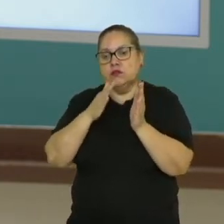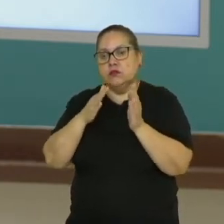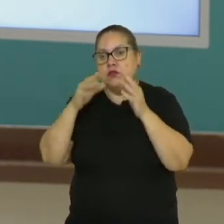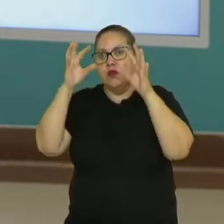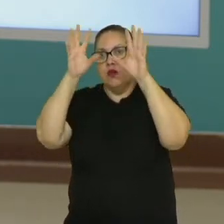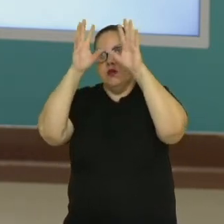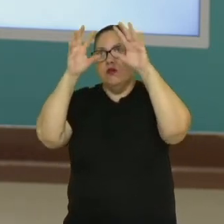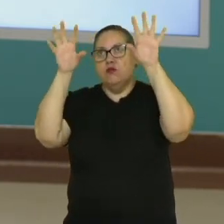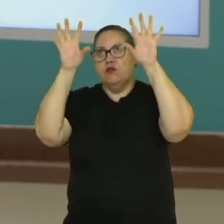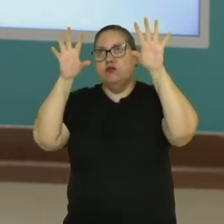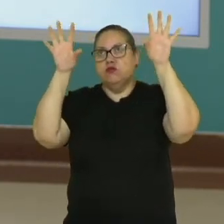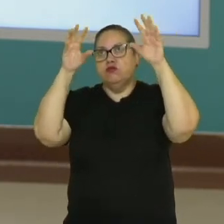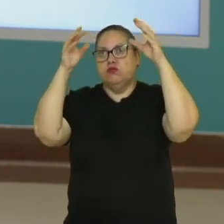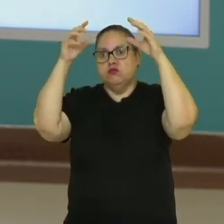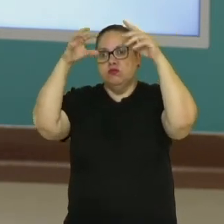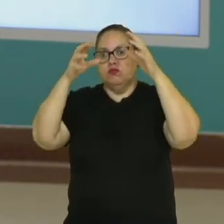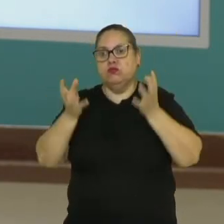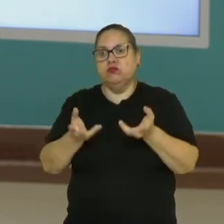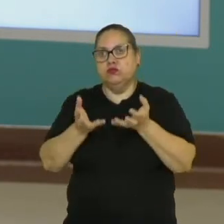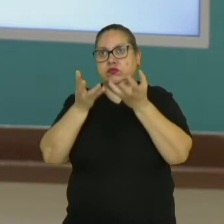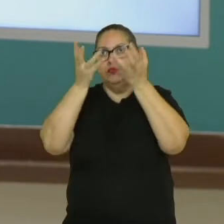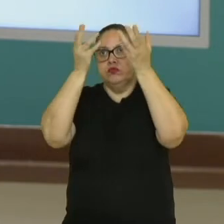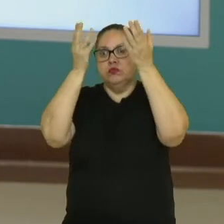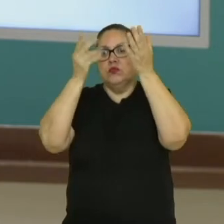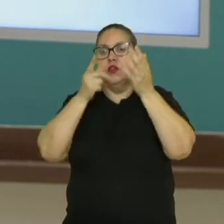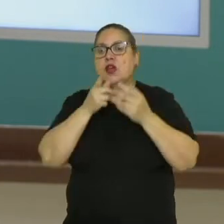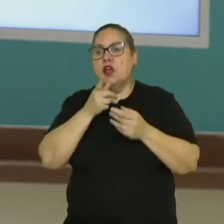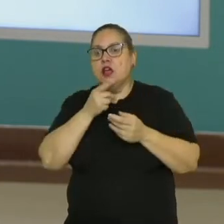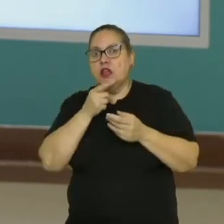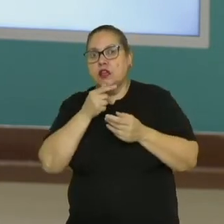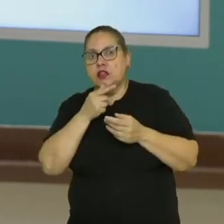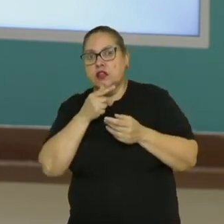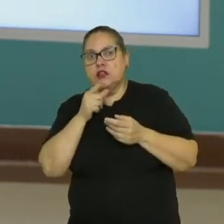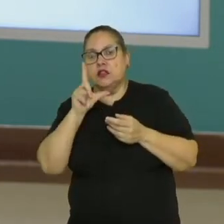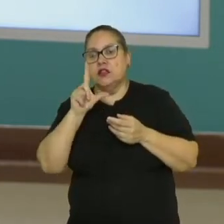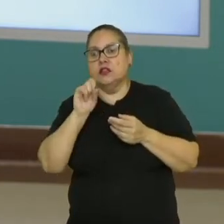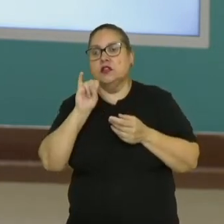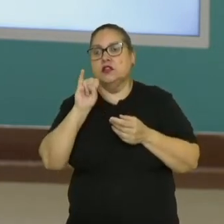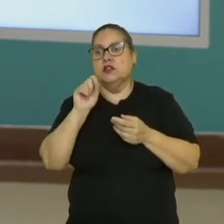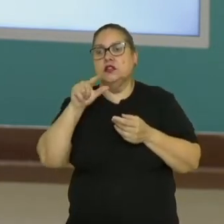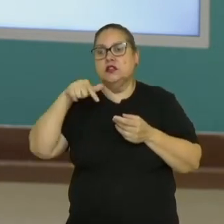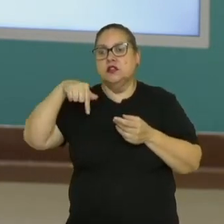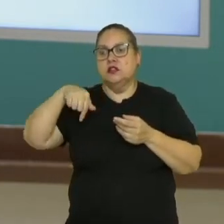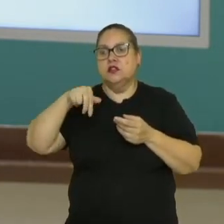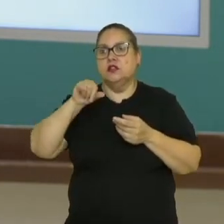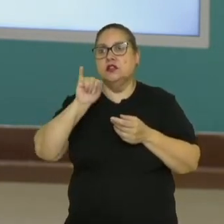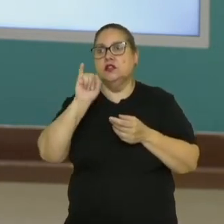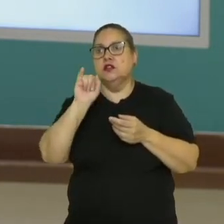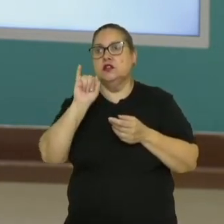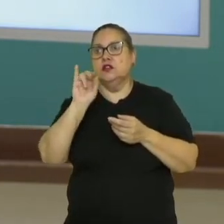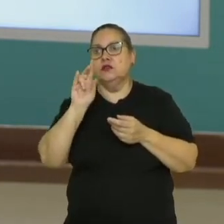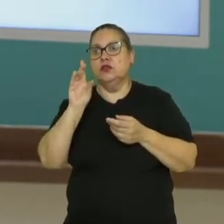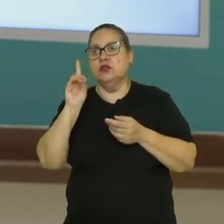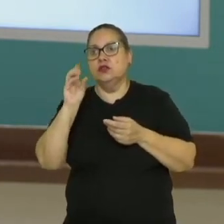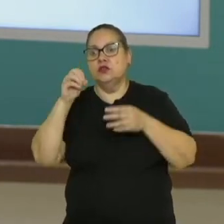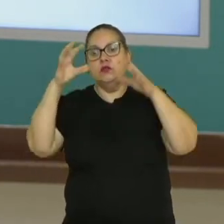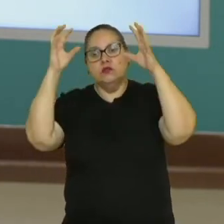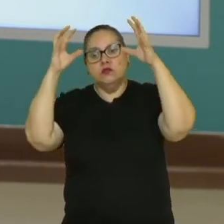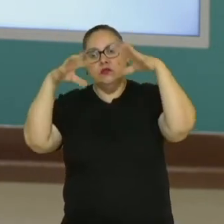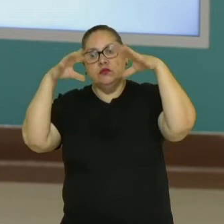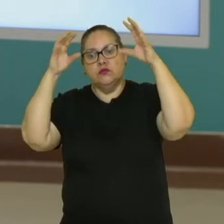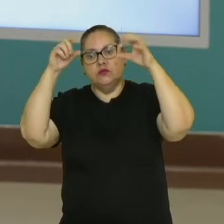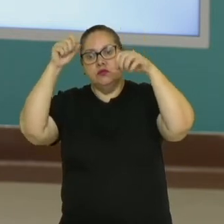estado gasoso, de vapor, para o estado líquido. E começou o quê? A chover,